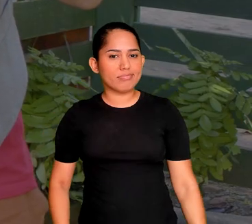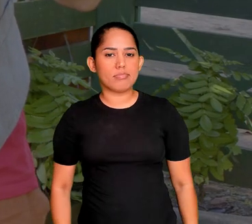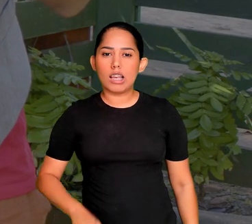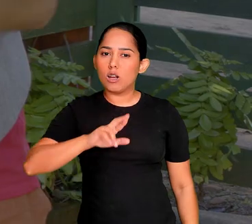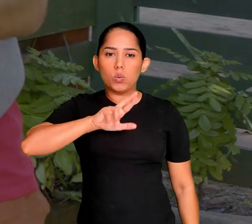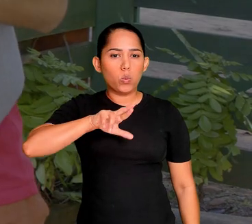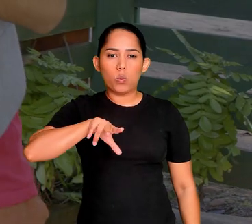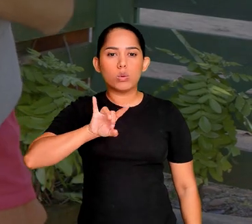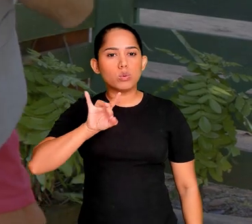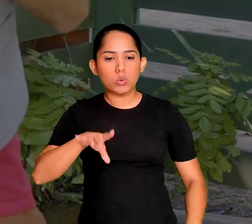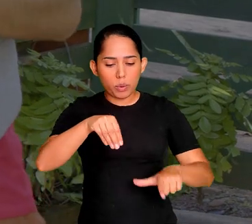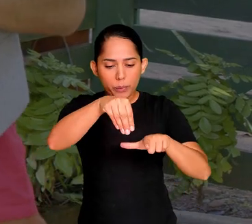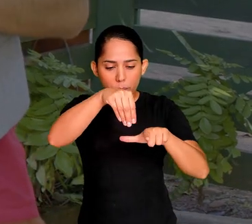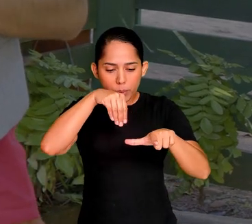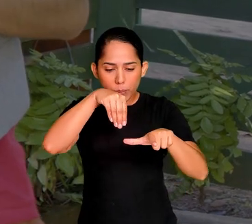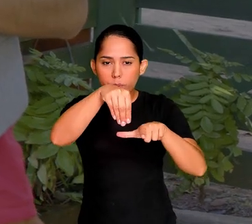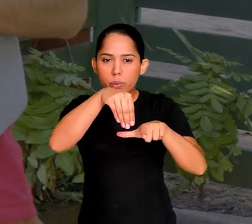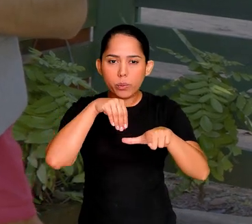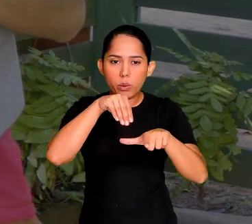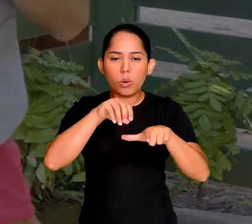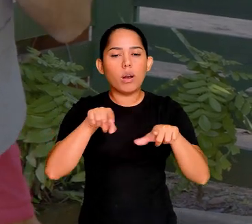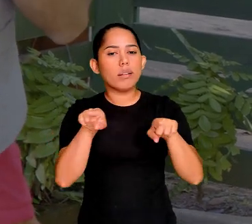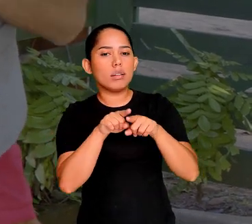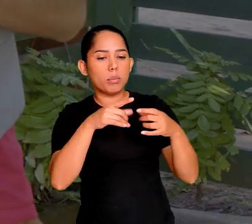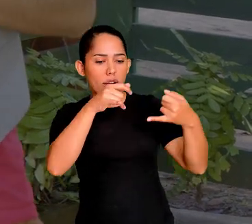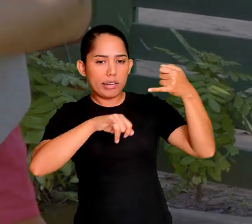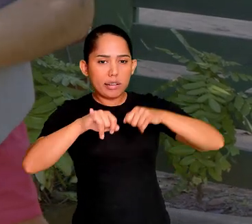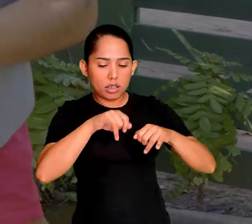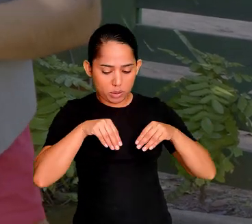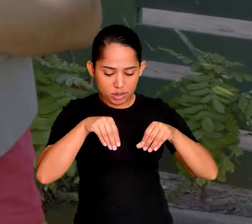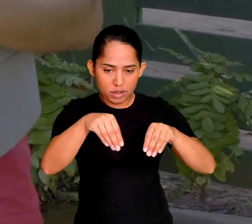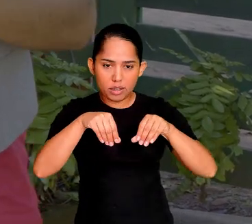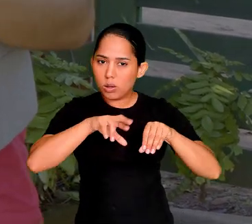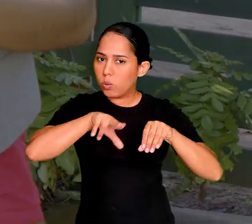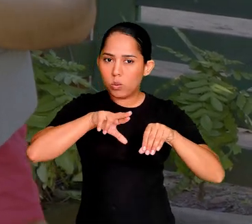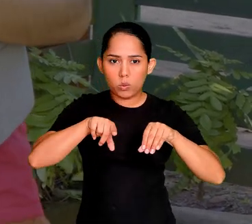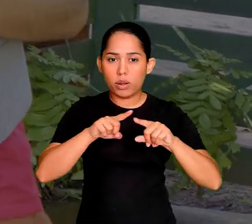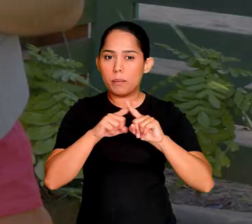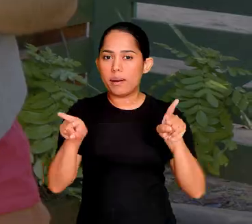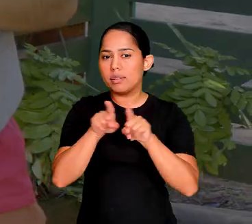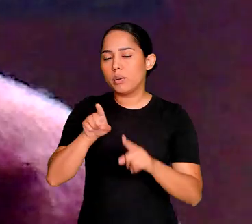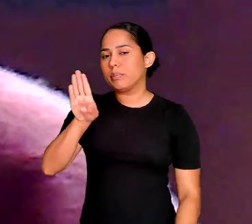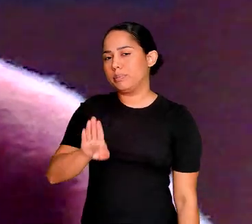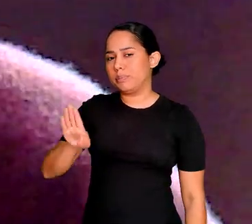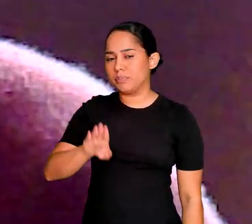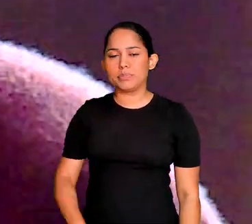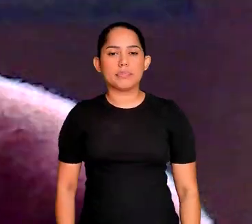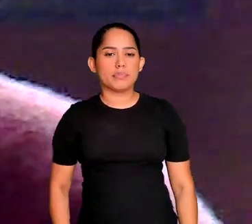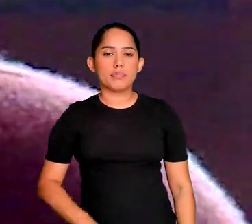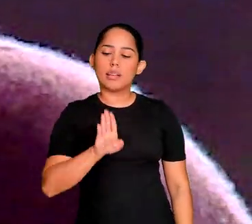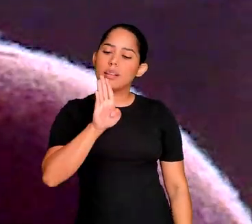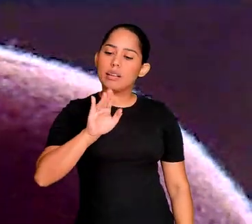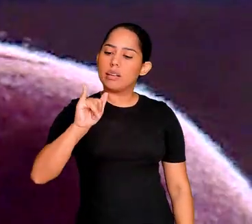Não é só simplesmente adubar física e quimicamente o solo, mas a dimensão do biológico. A